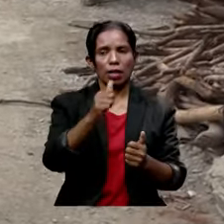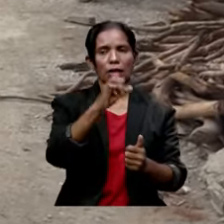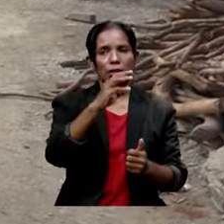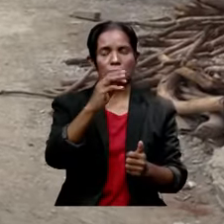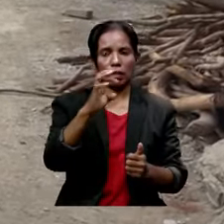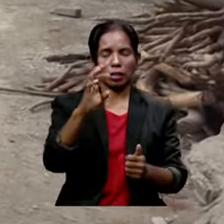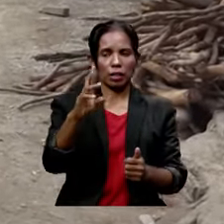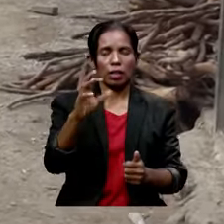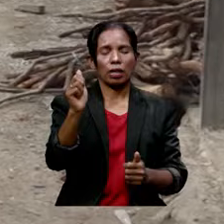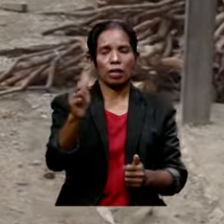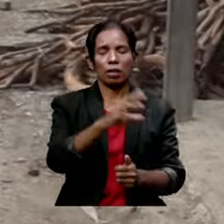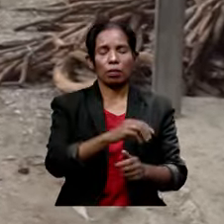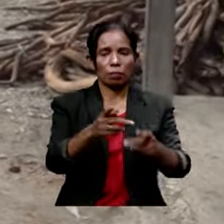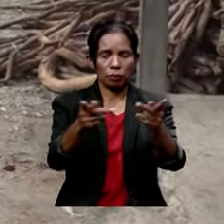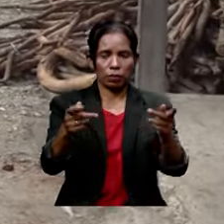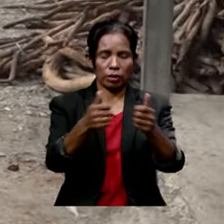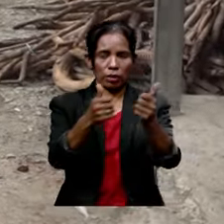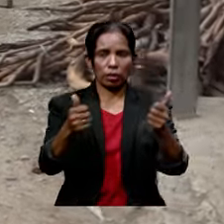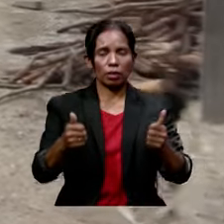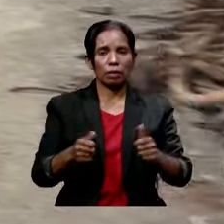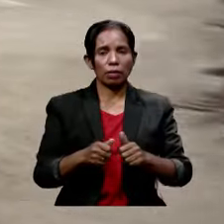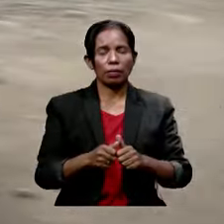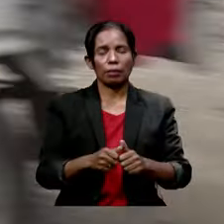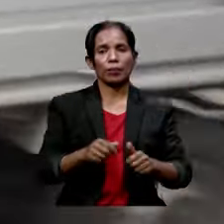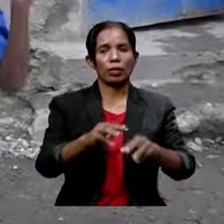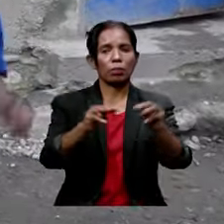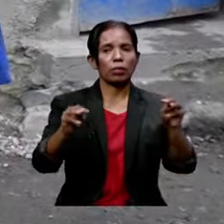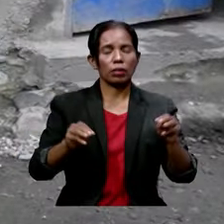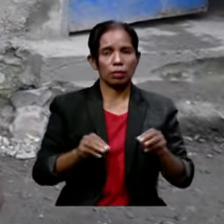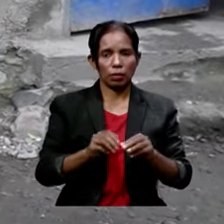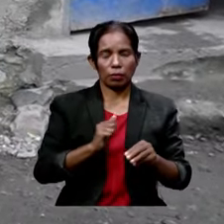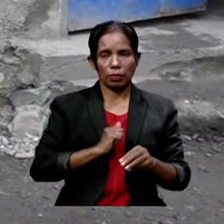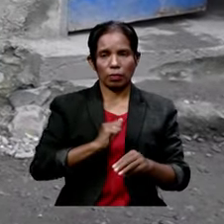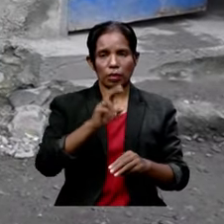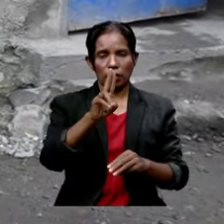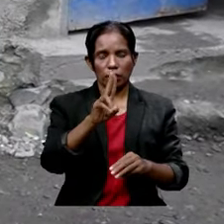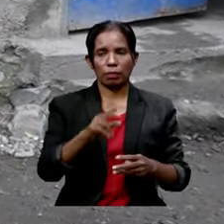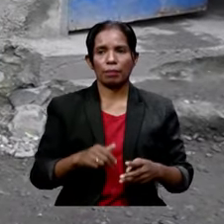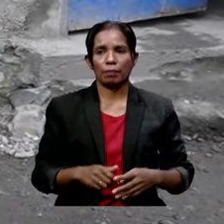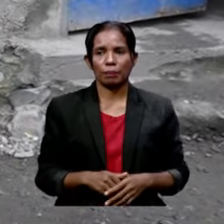suku Asumau, posto administrativo remisiu, municipio Ailiu.